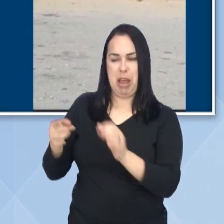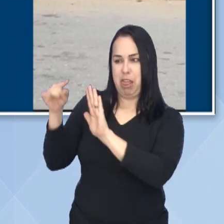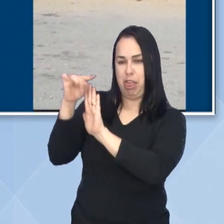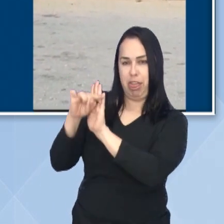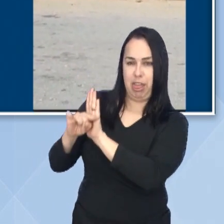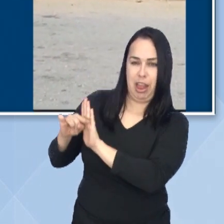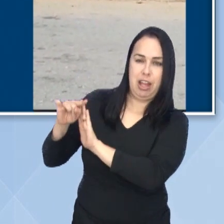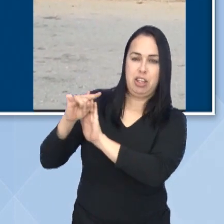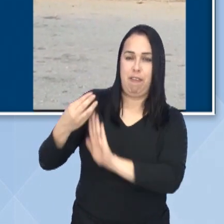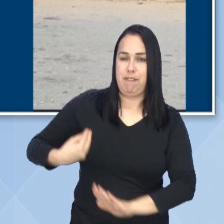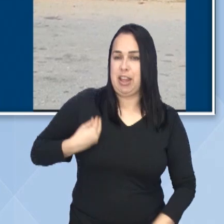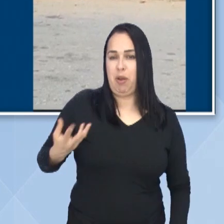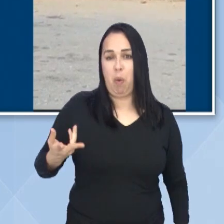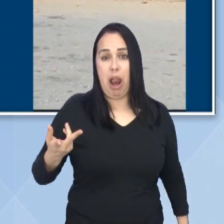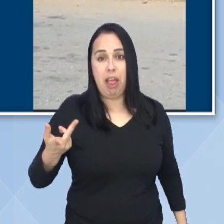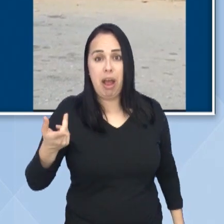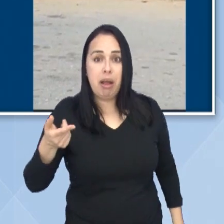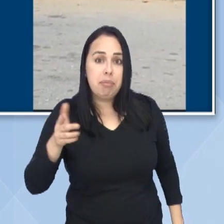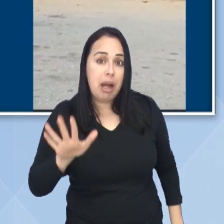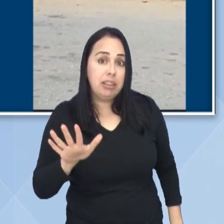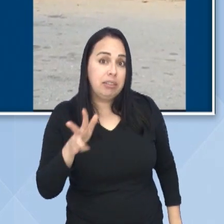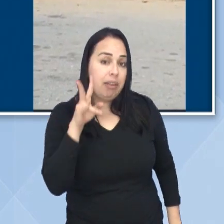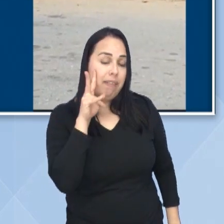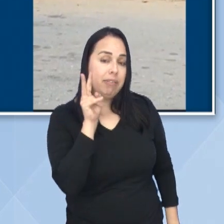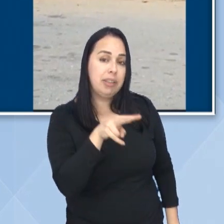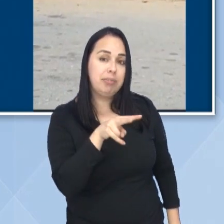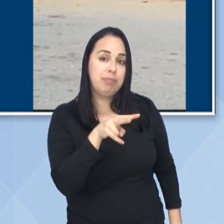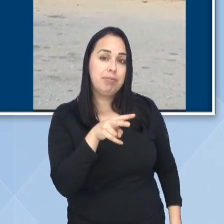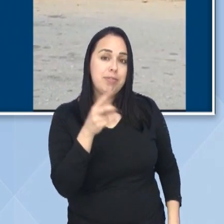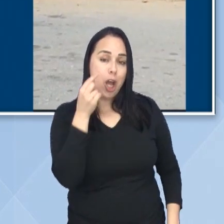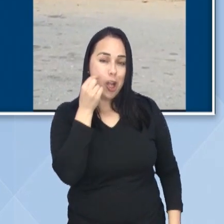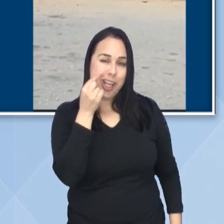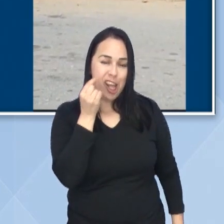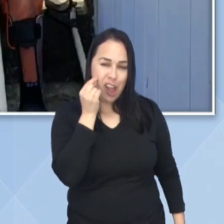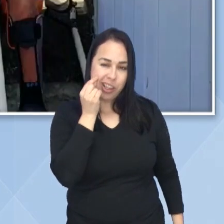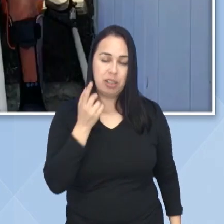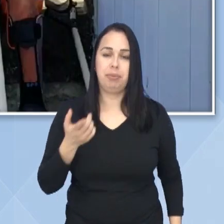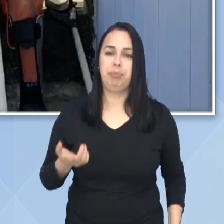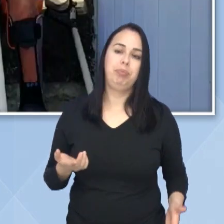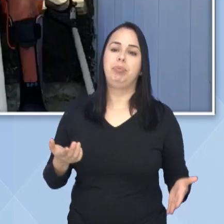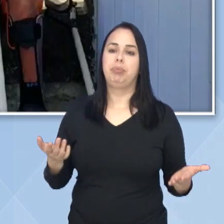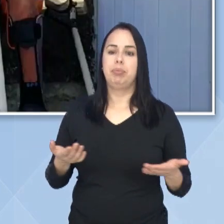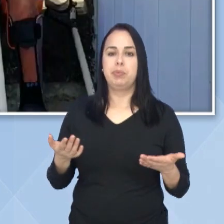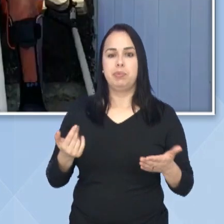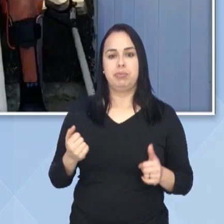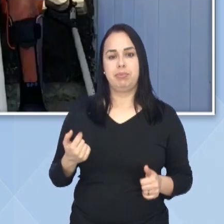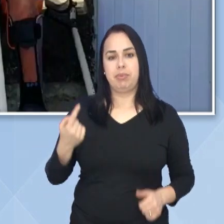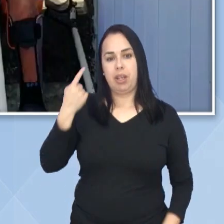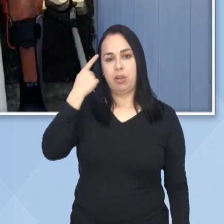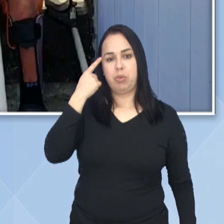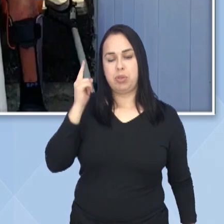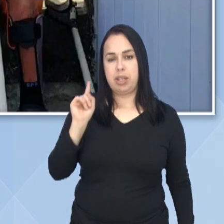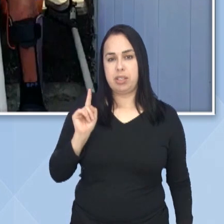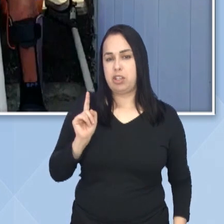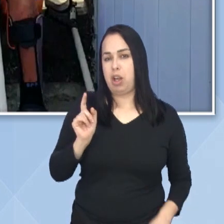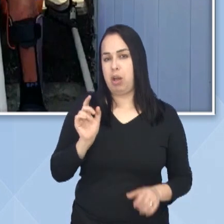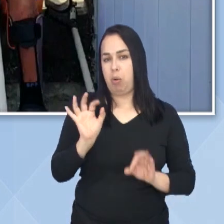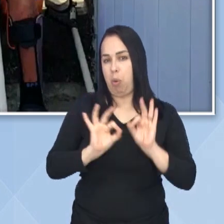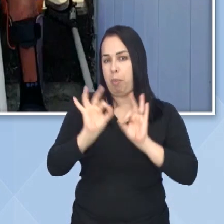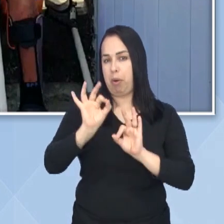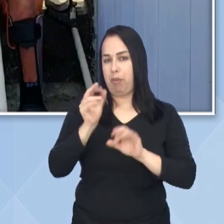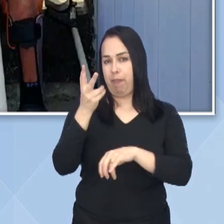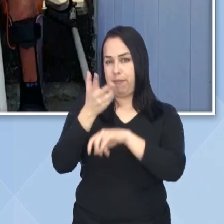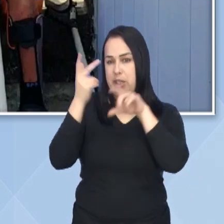de qualidade de vida. Nós estamos vendo aí. Por favor, agora, eu não sei se já arrumou o vídeo aí, ô